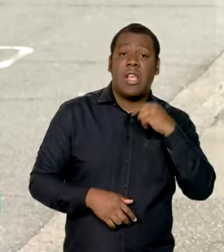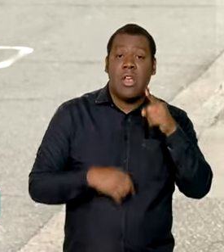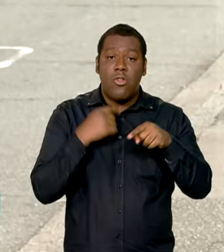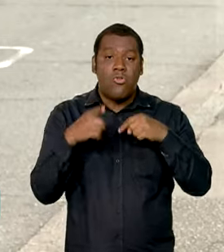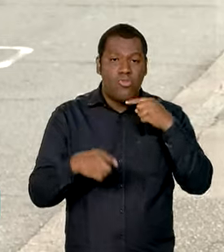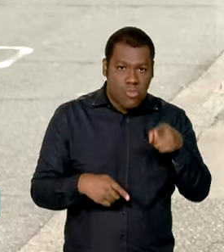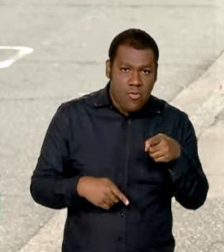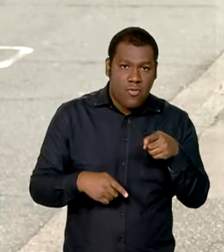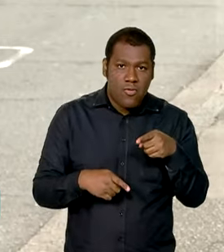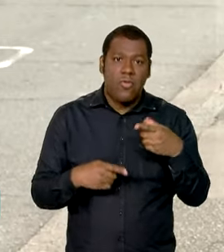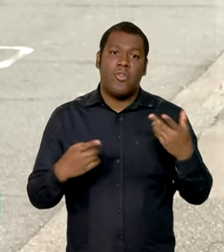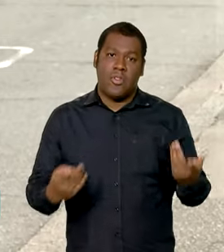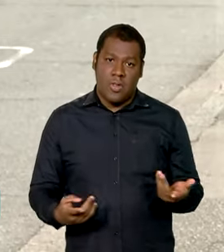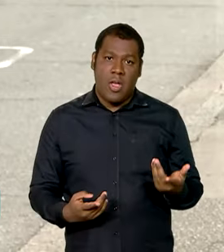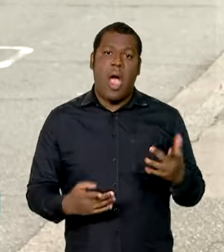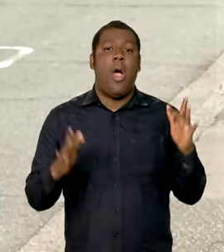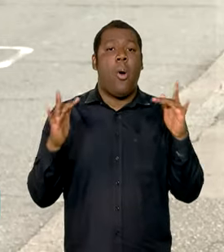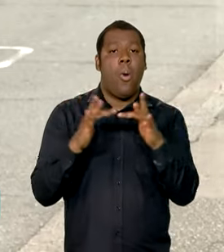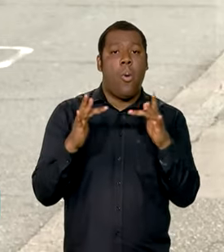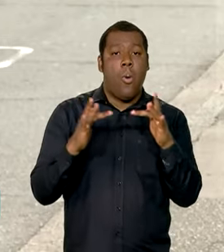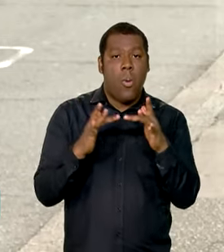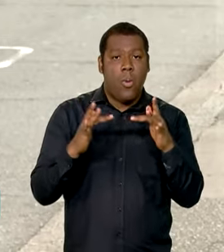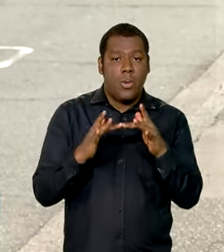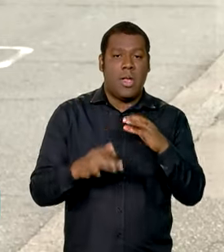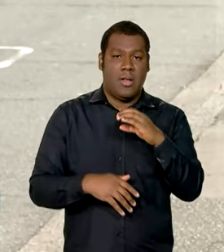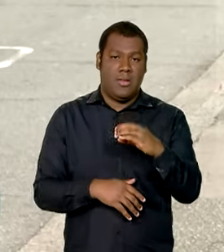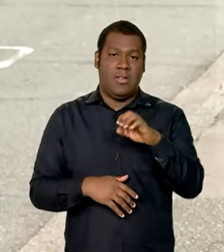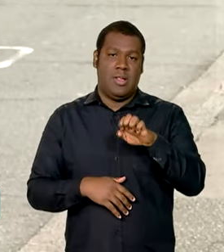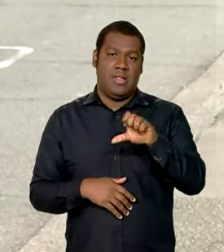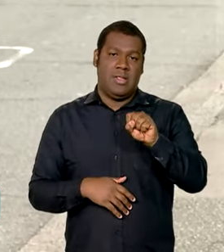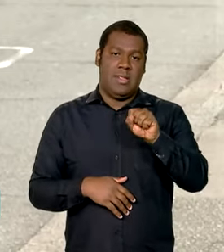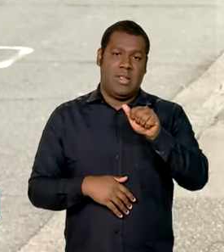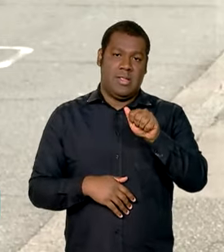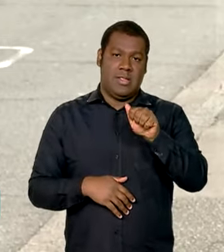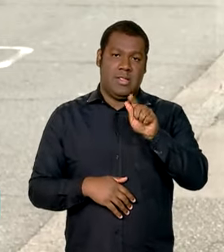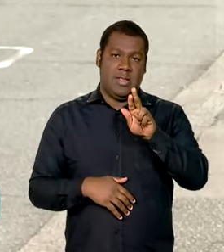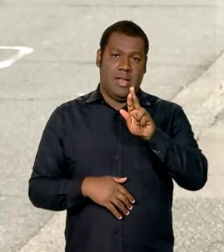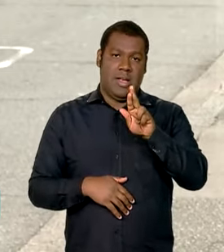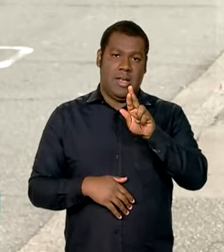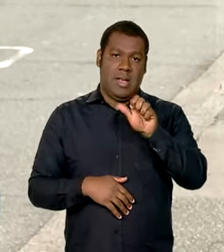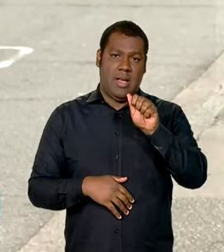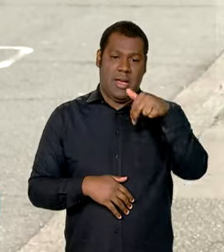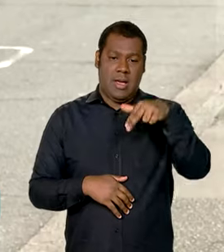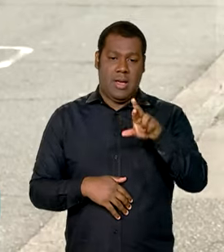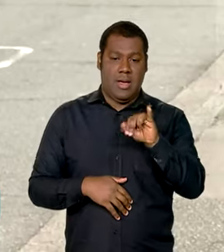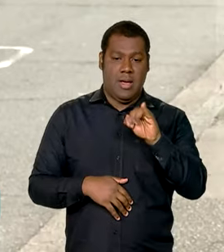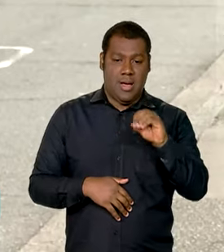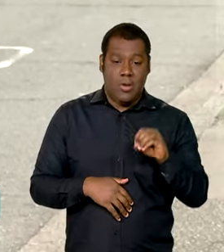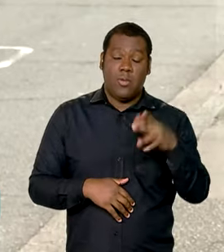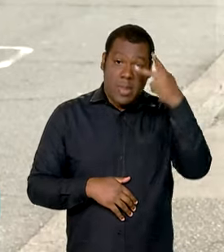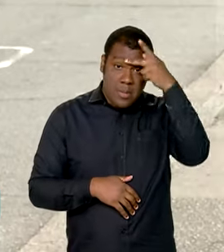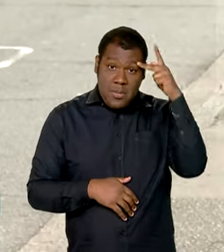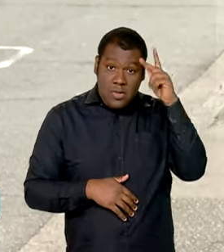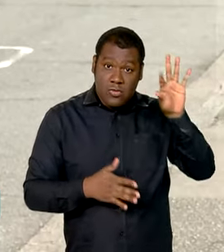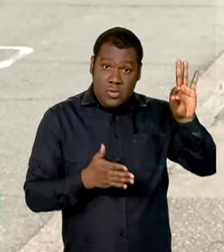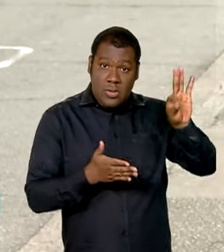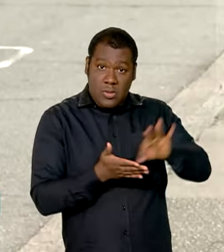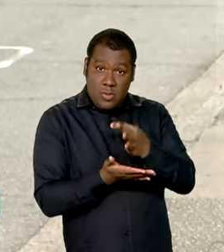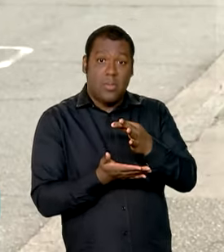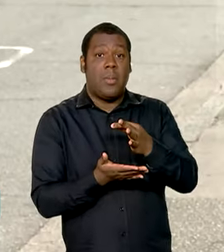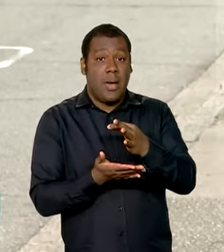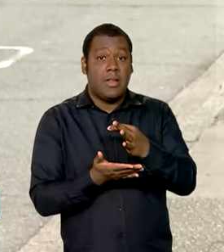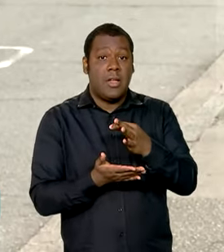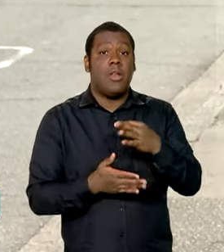em contato com a organizadora do concurso. Vanessa, mais de 2 milhões de pessoas estão inscritas no Concurso Público